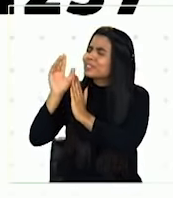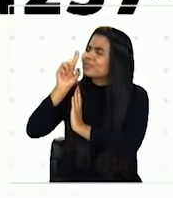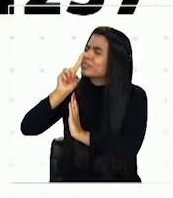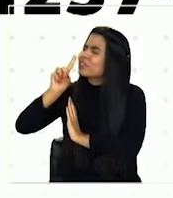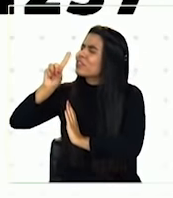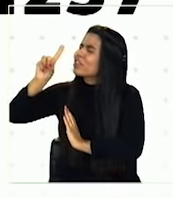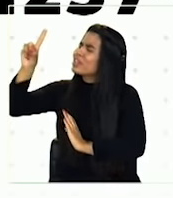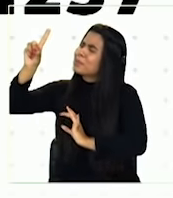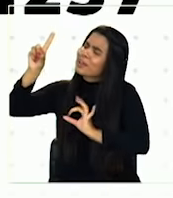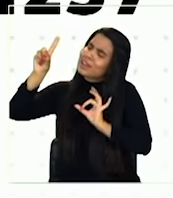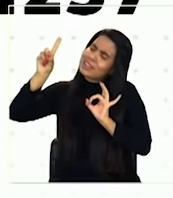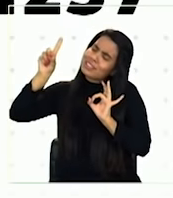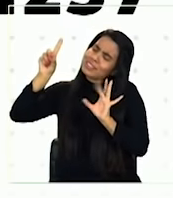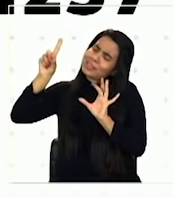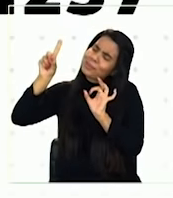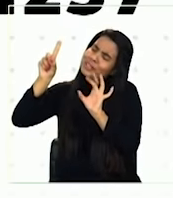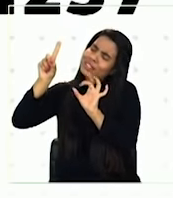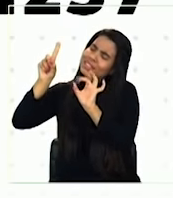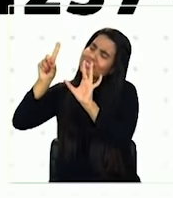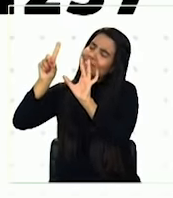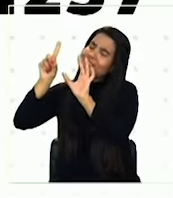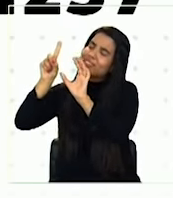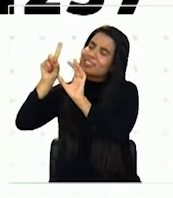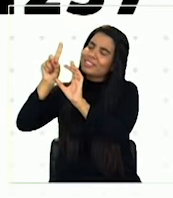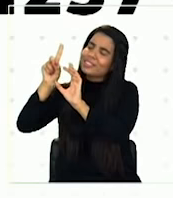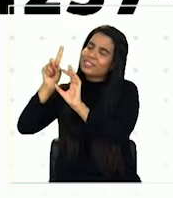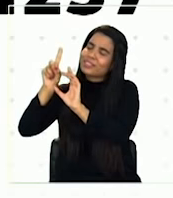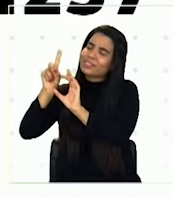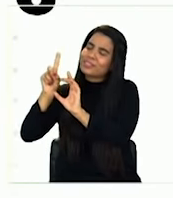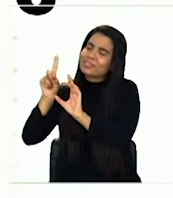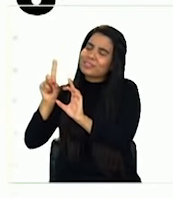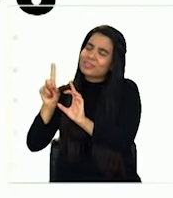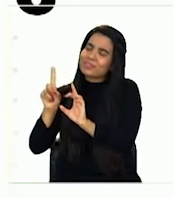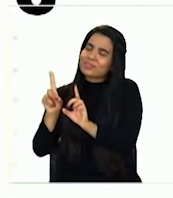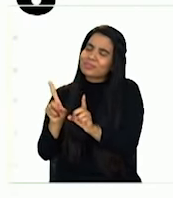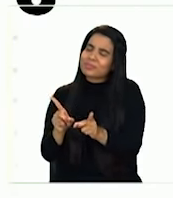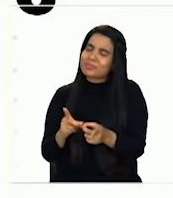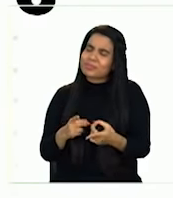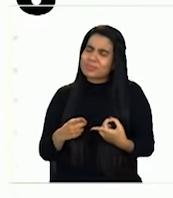átrios valem mais que mil.